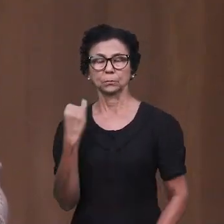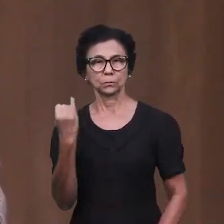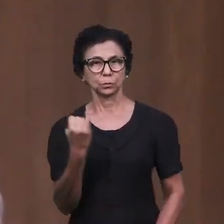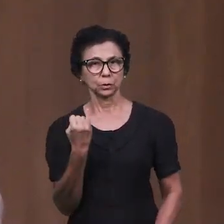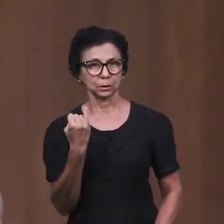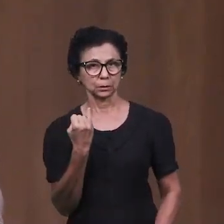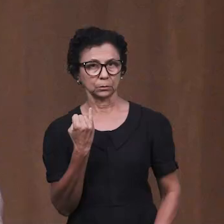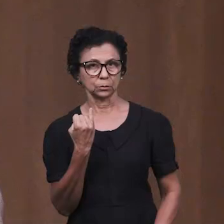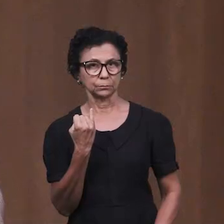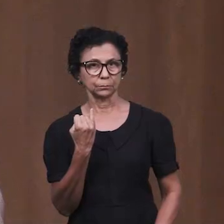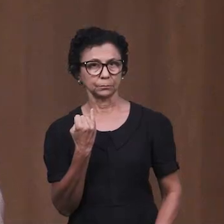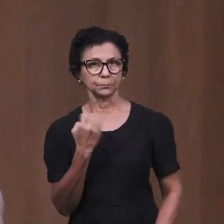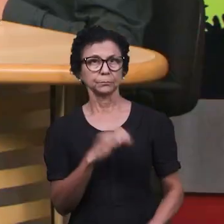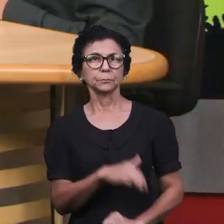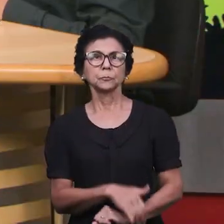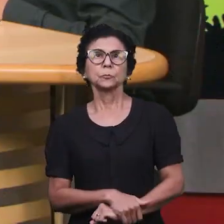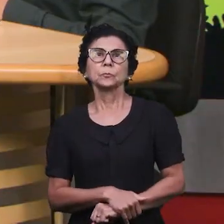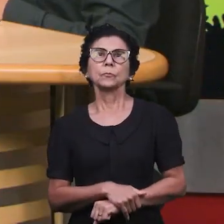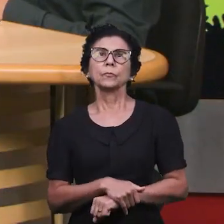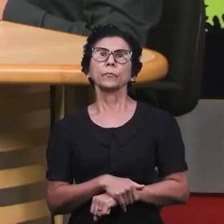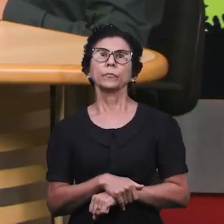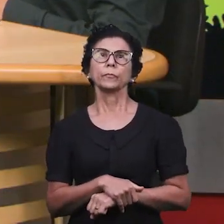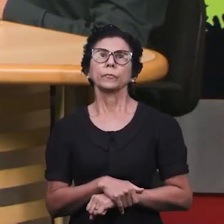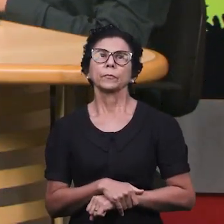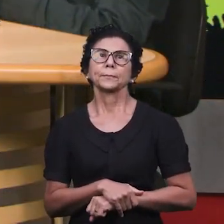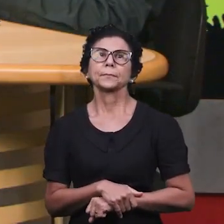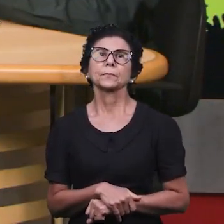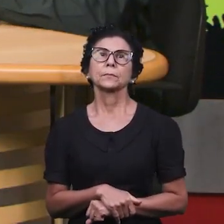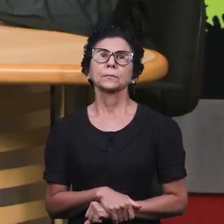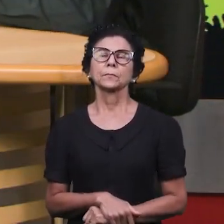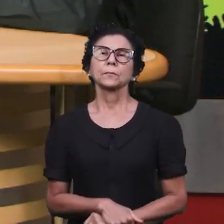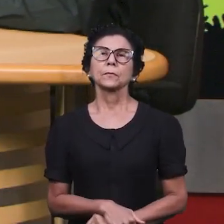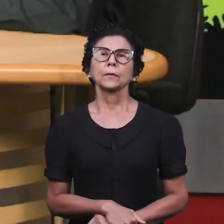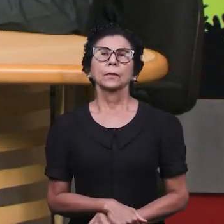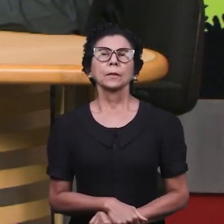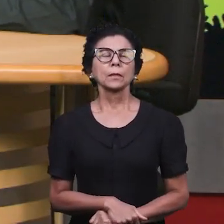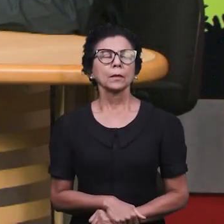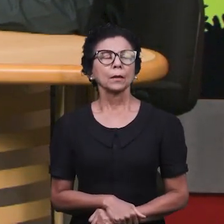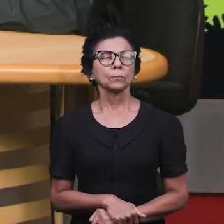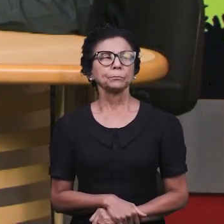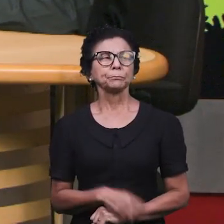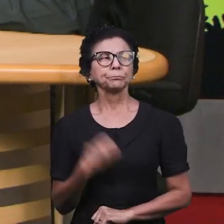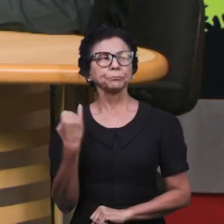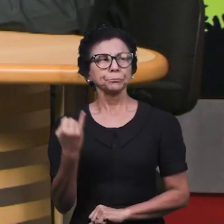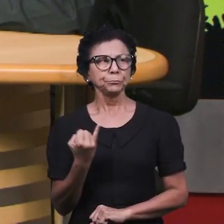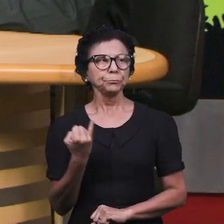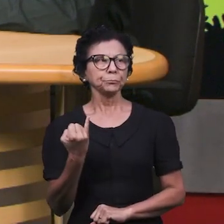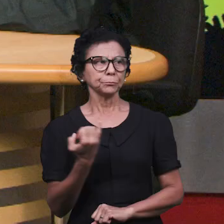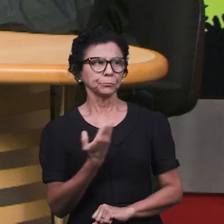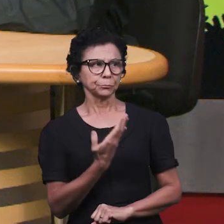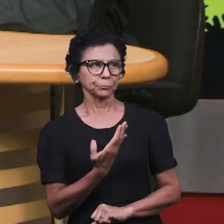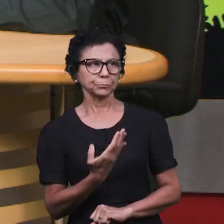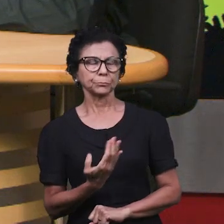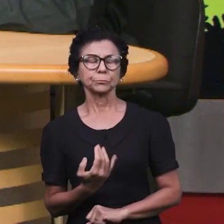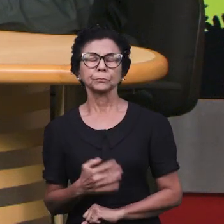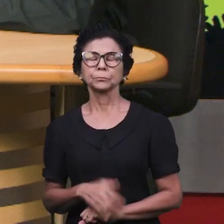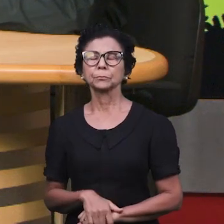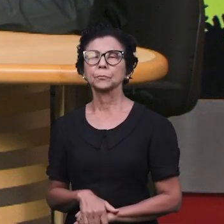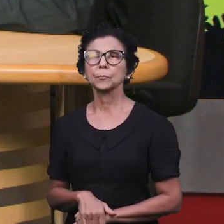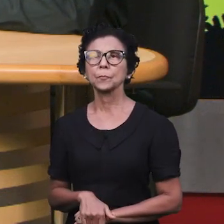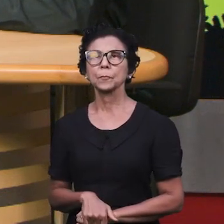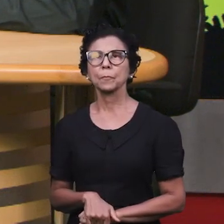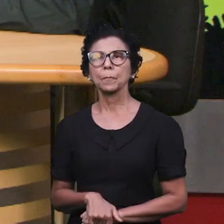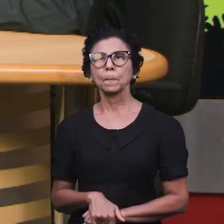no desenvolvimento da família. É importante, Vanessa, você falar sobre esses elementos, porque fala também de um modo